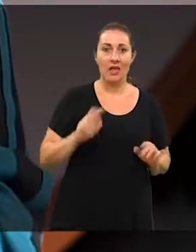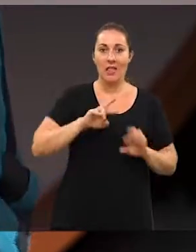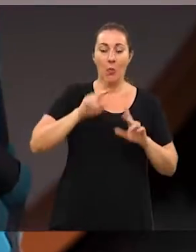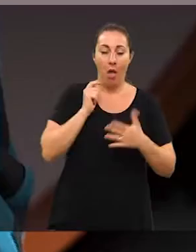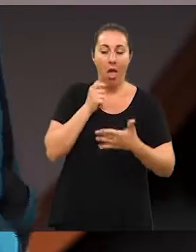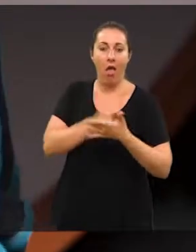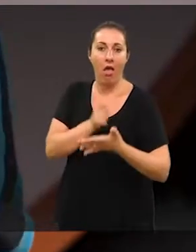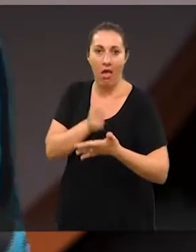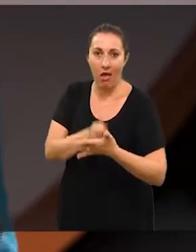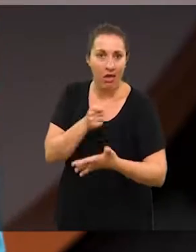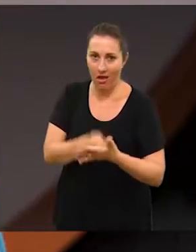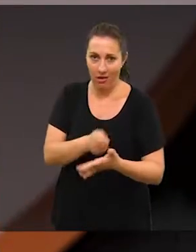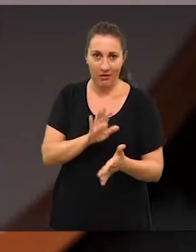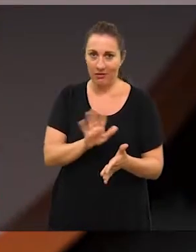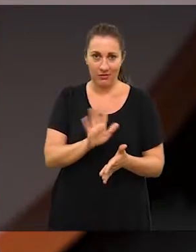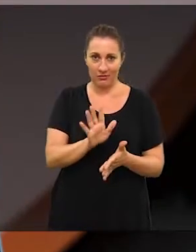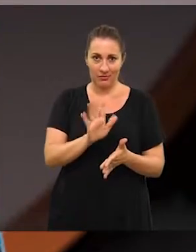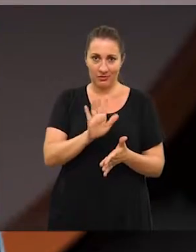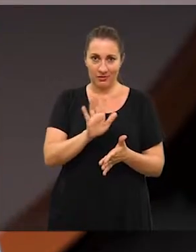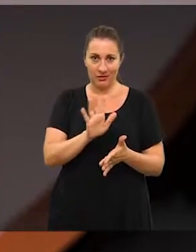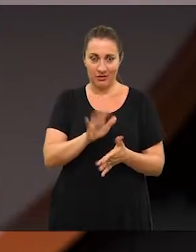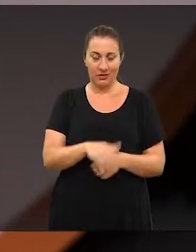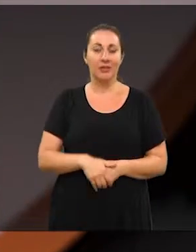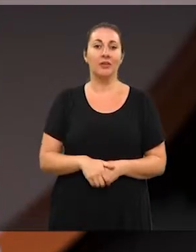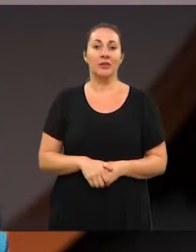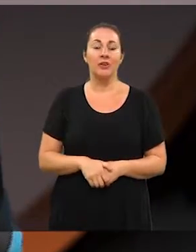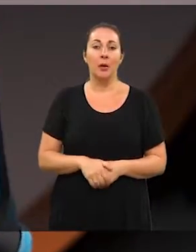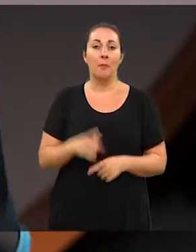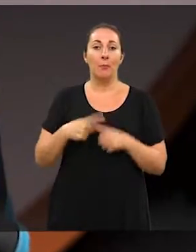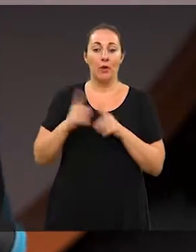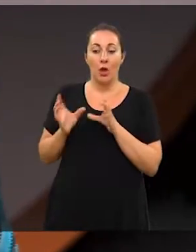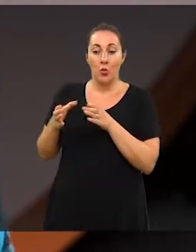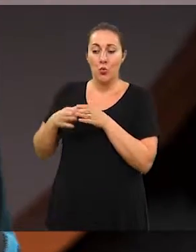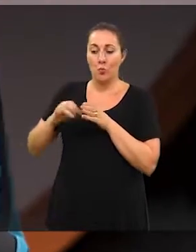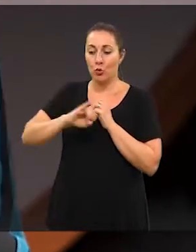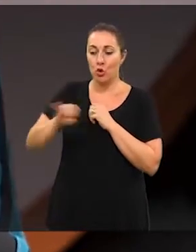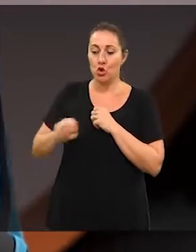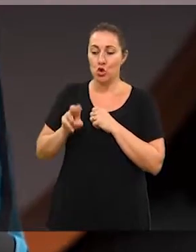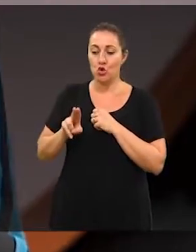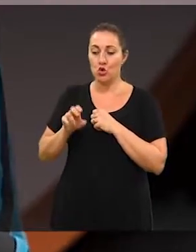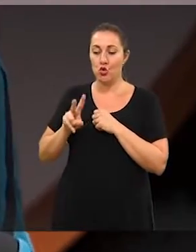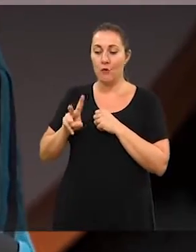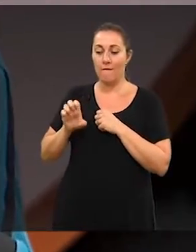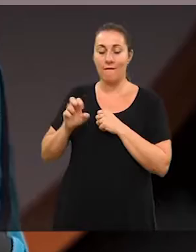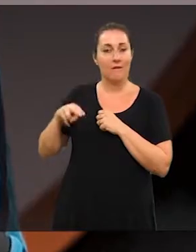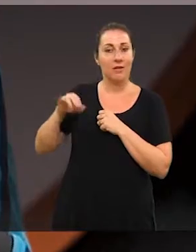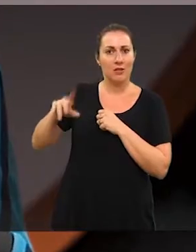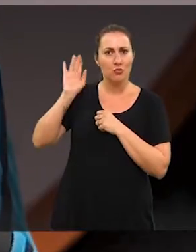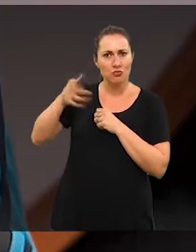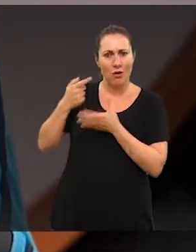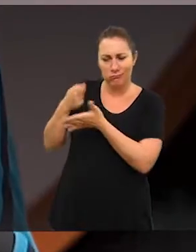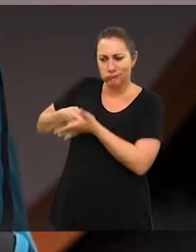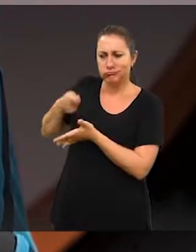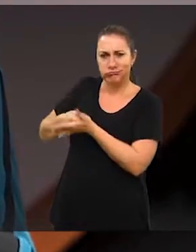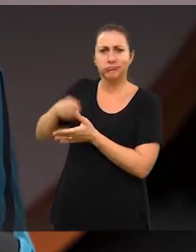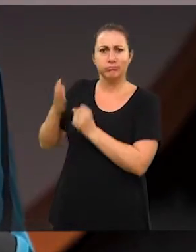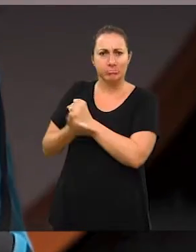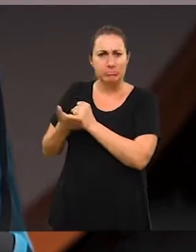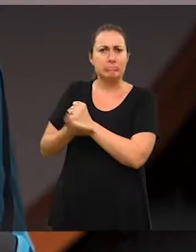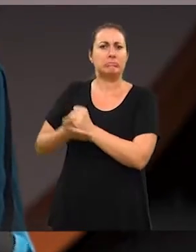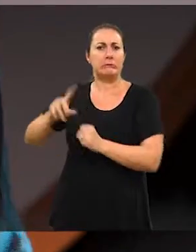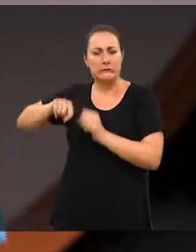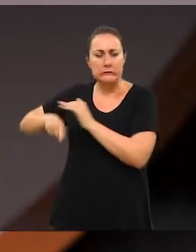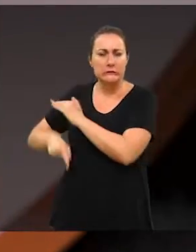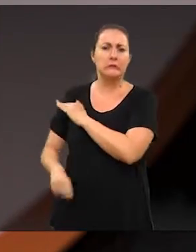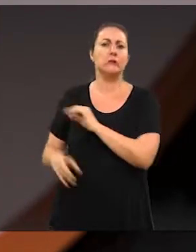Sem ter aquela cobrança, né, que sempre tem já na categoria juvenil, infantil e juvenil, onde eles já têm que ter uma